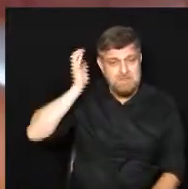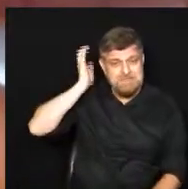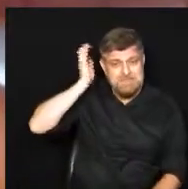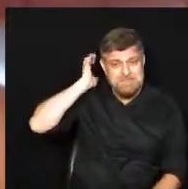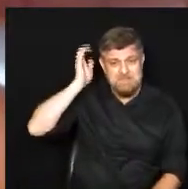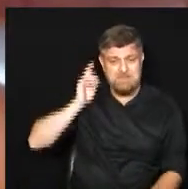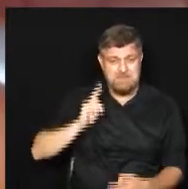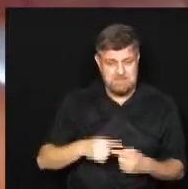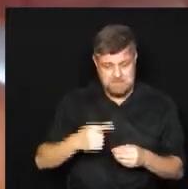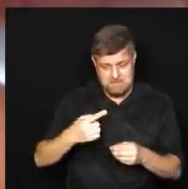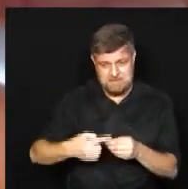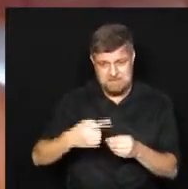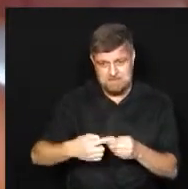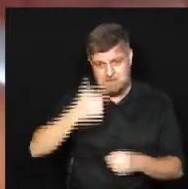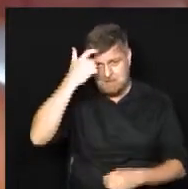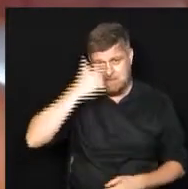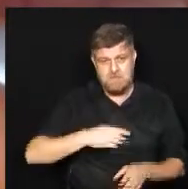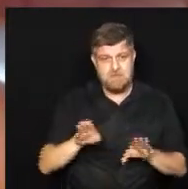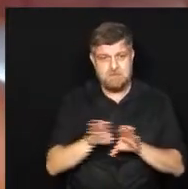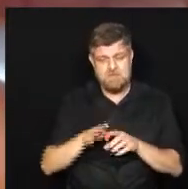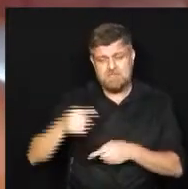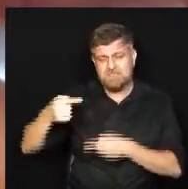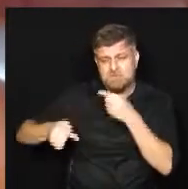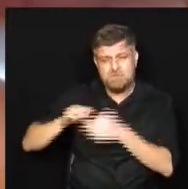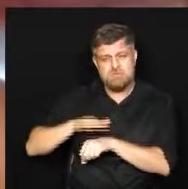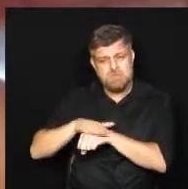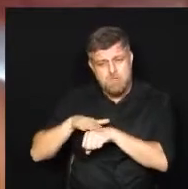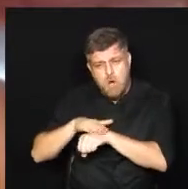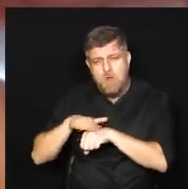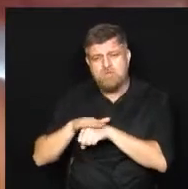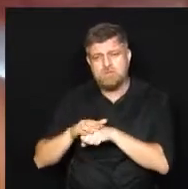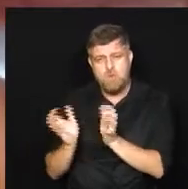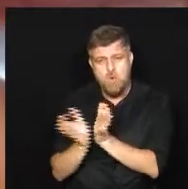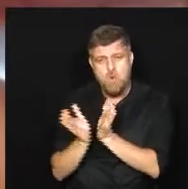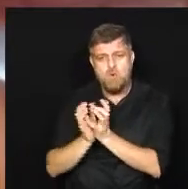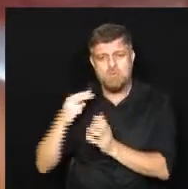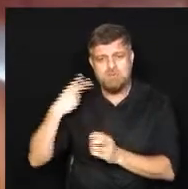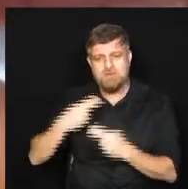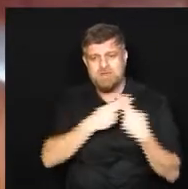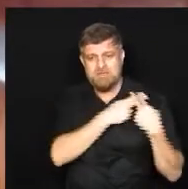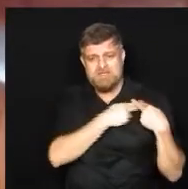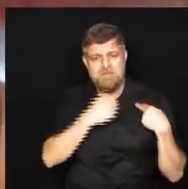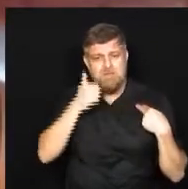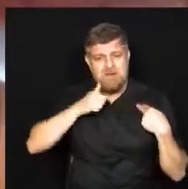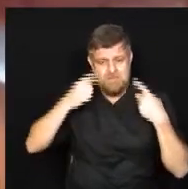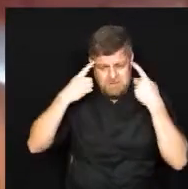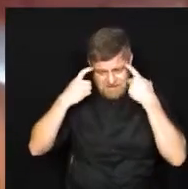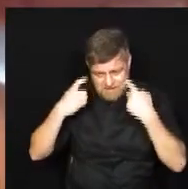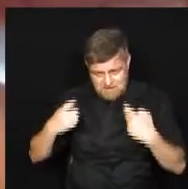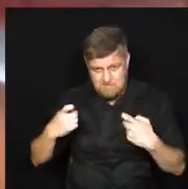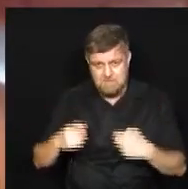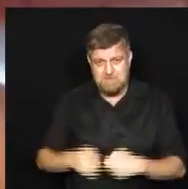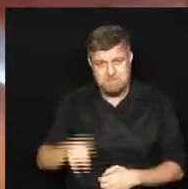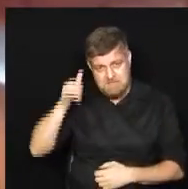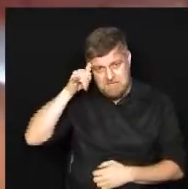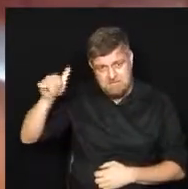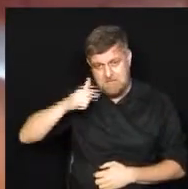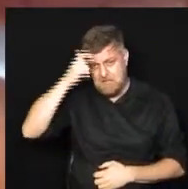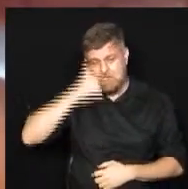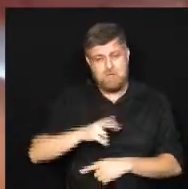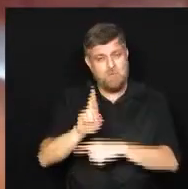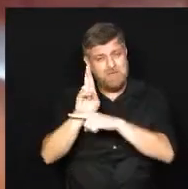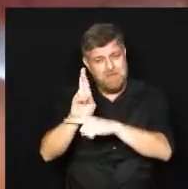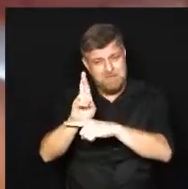e nesse sentido, né, nós discutimos isso aqui na Comissão da Mulher, fui representando a Comissão da